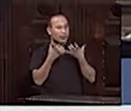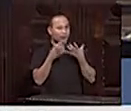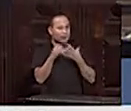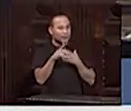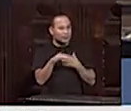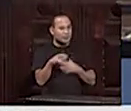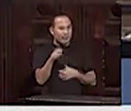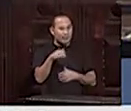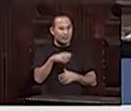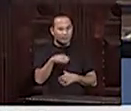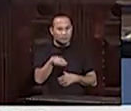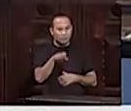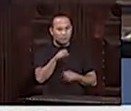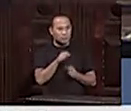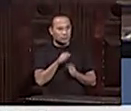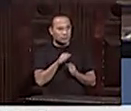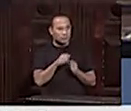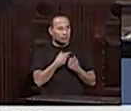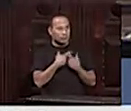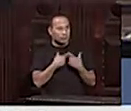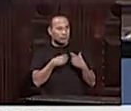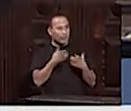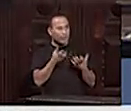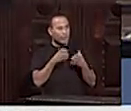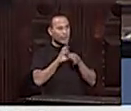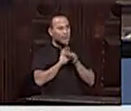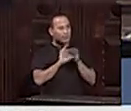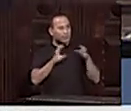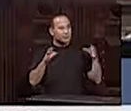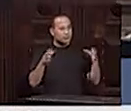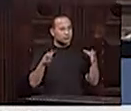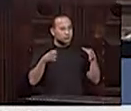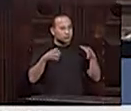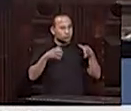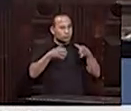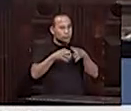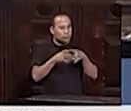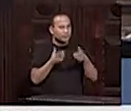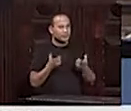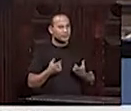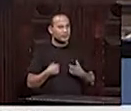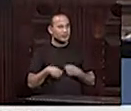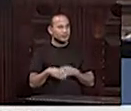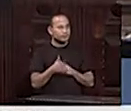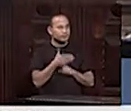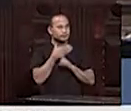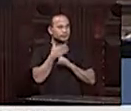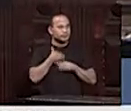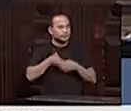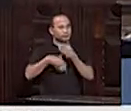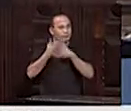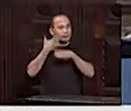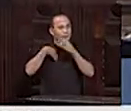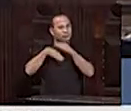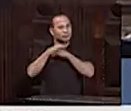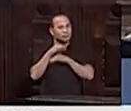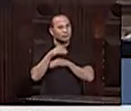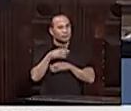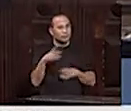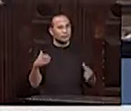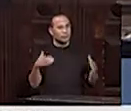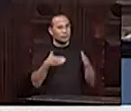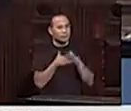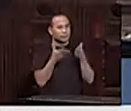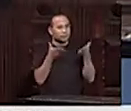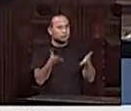Amazônia, porque a liberação de uma reserva, de um impedimento de mineração que vem desde a época da ditadura, até os militares